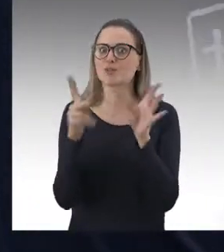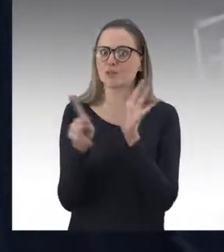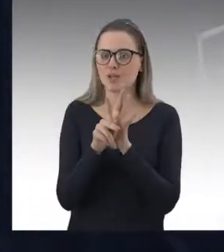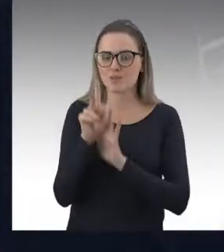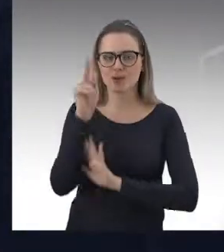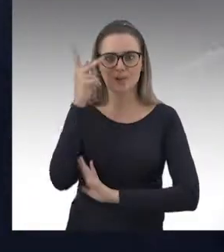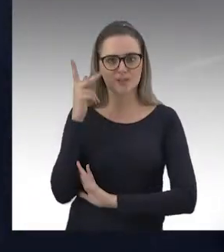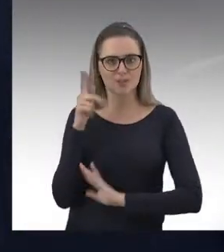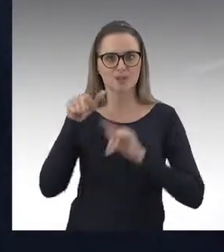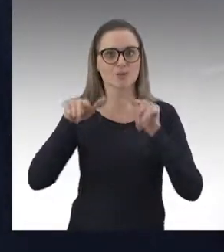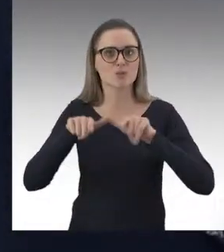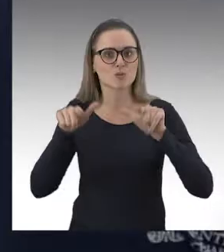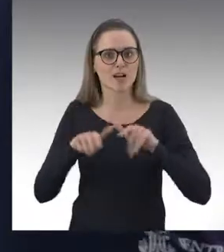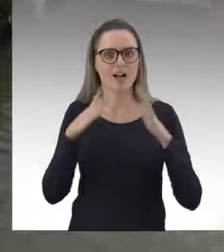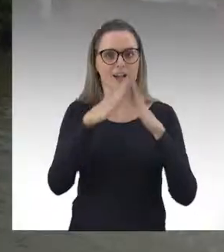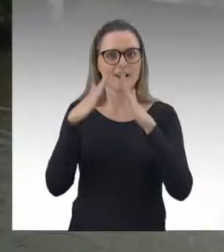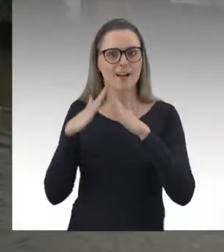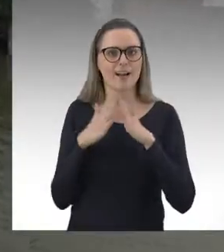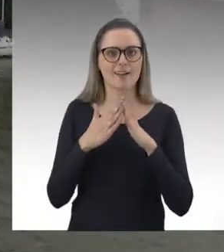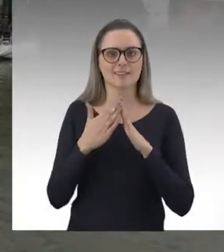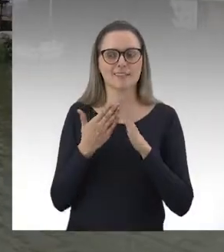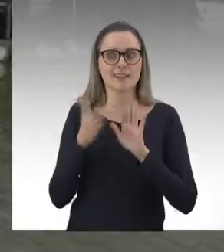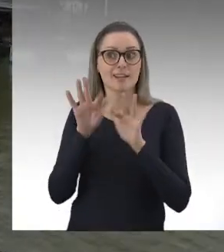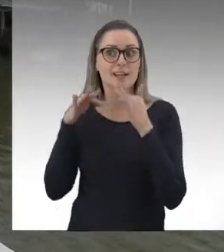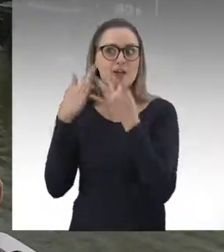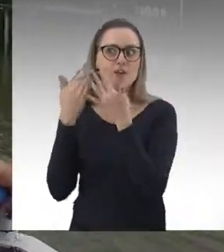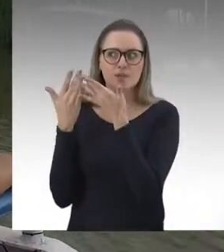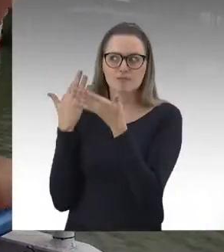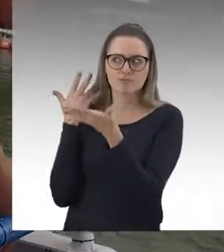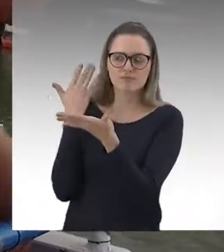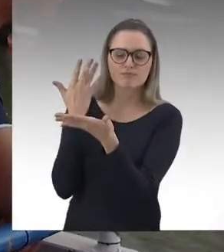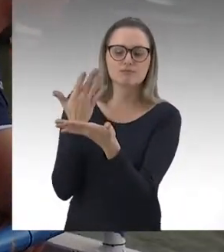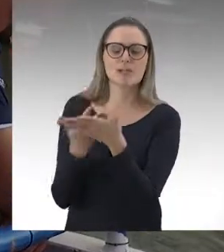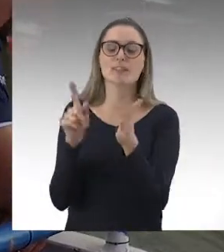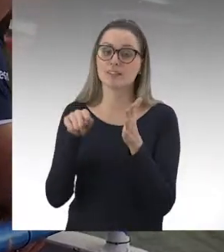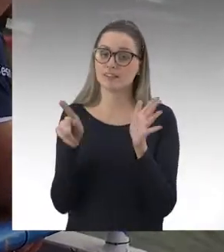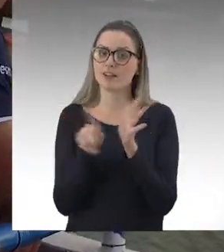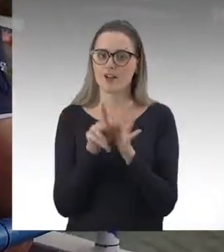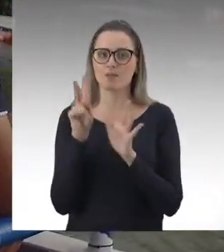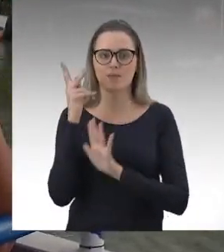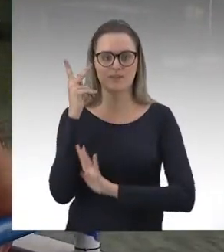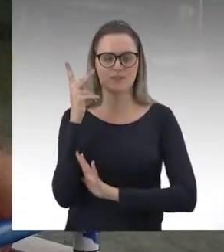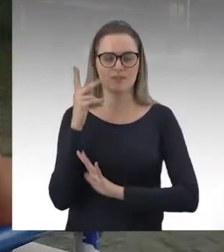lugar onde eles moram, dos antepassados, né, que é a história deles, né?